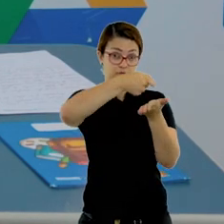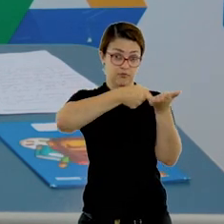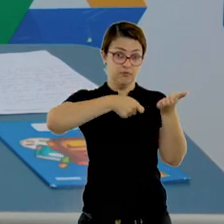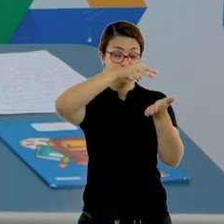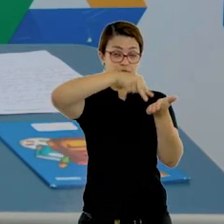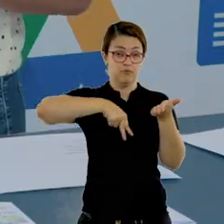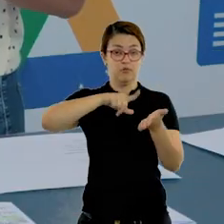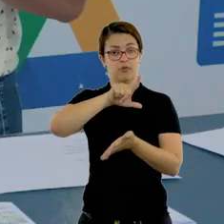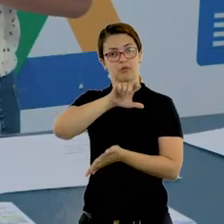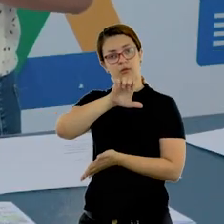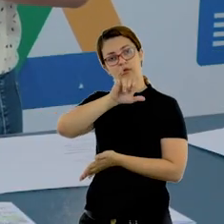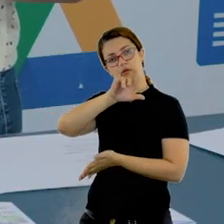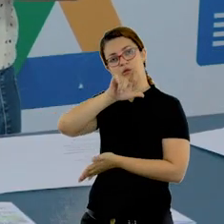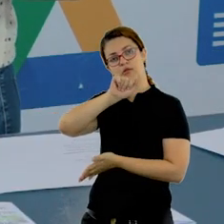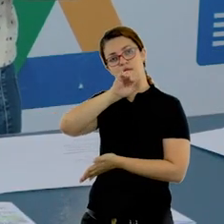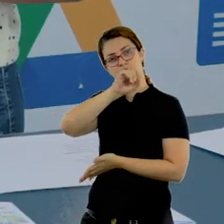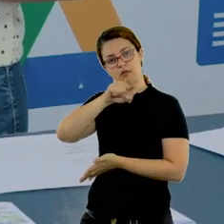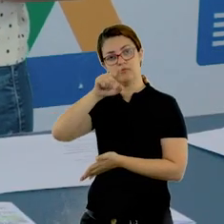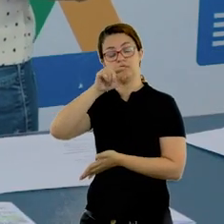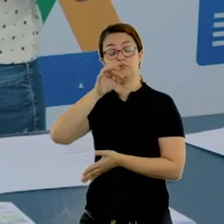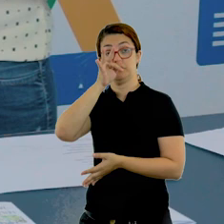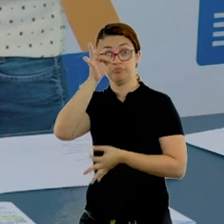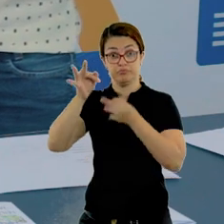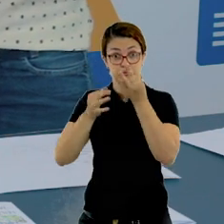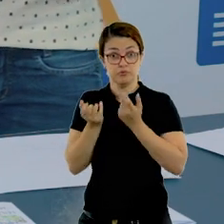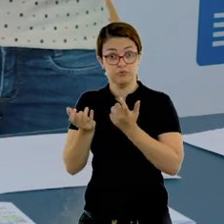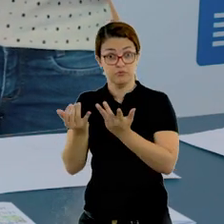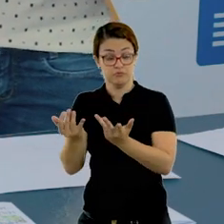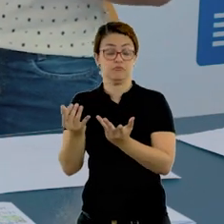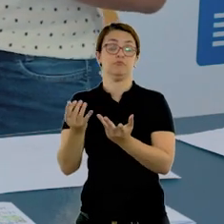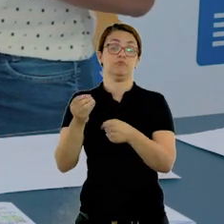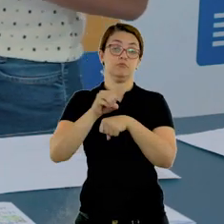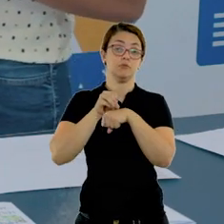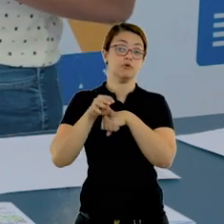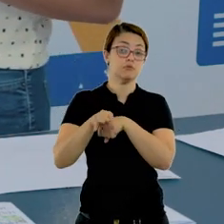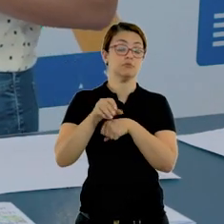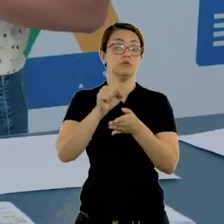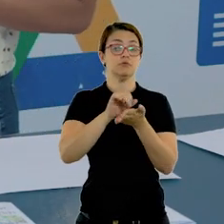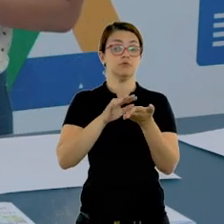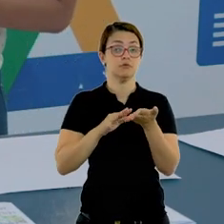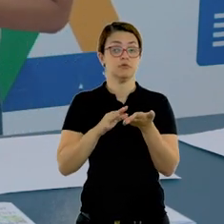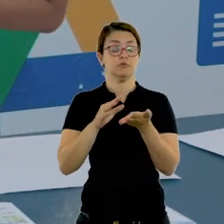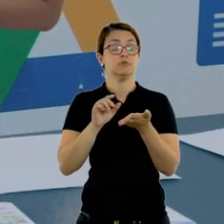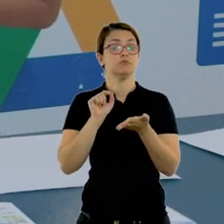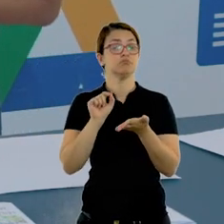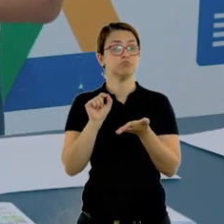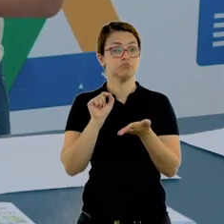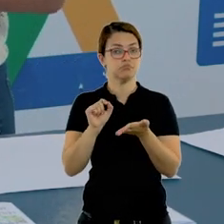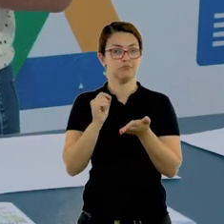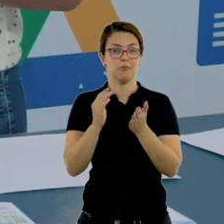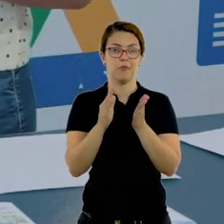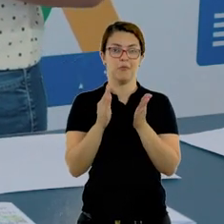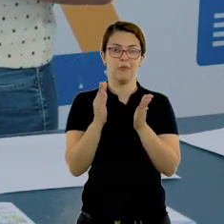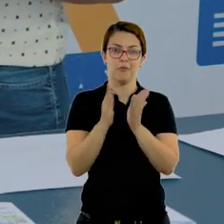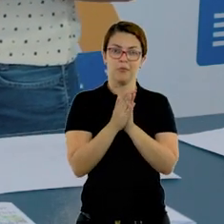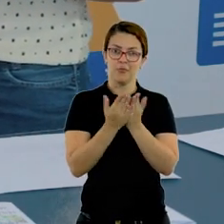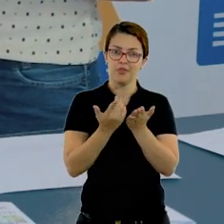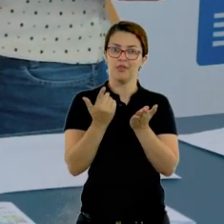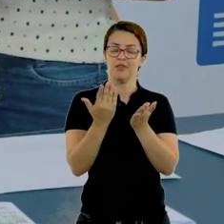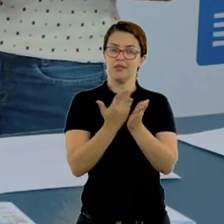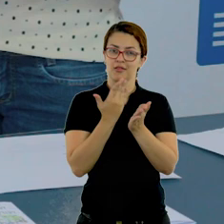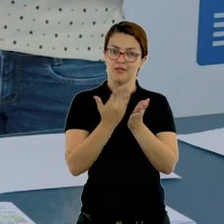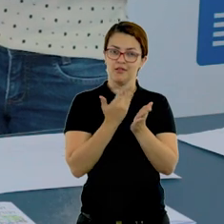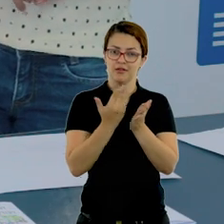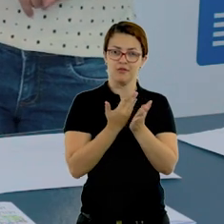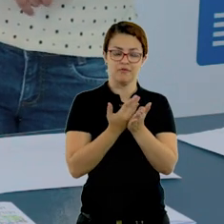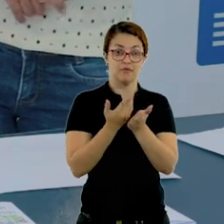Jardim, Cecília Meirelles, tá bom? Como sugestão, eu trouxe aqui uma atividade para vocês, que é a confecção de livrinho do poema Leilão